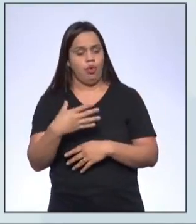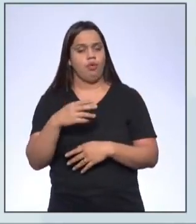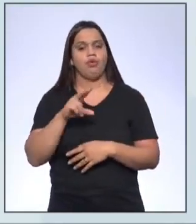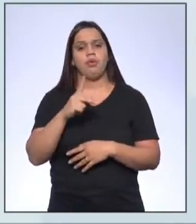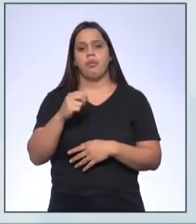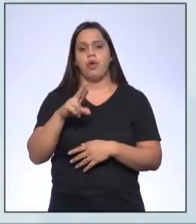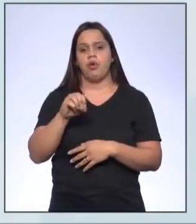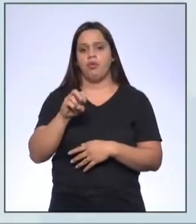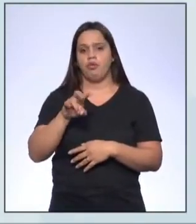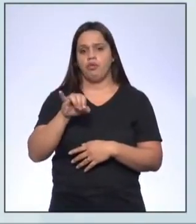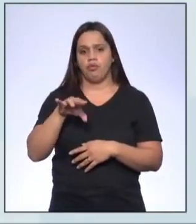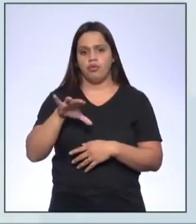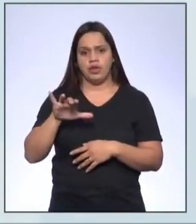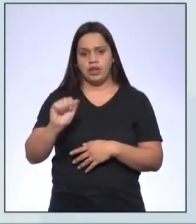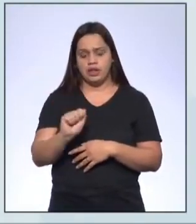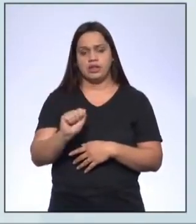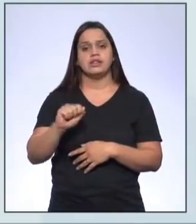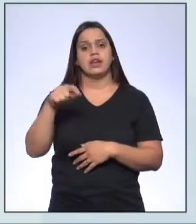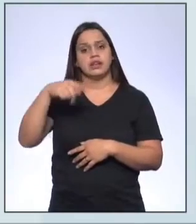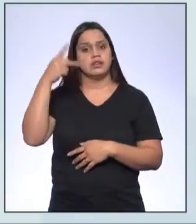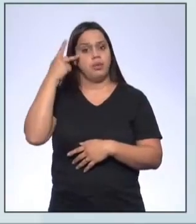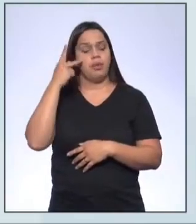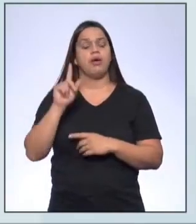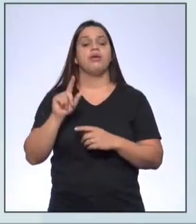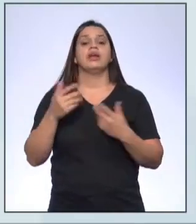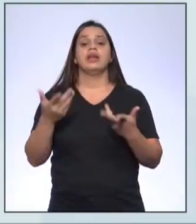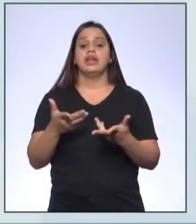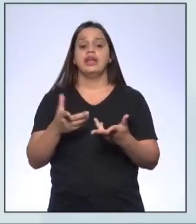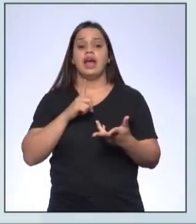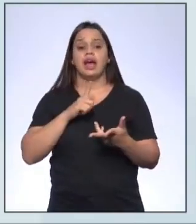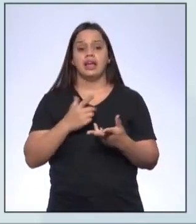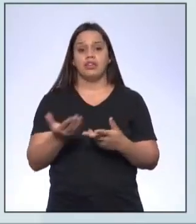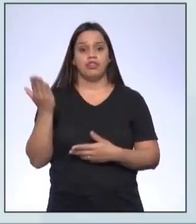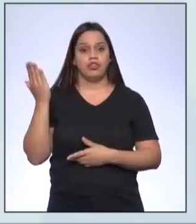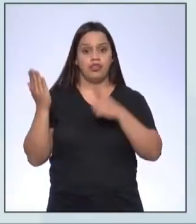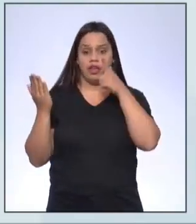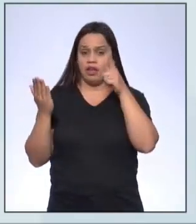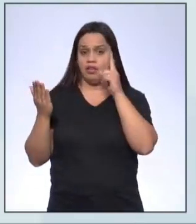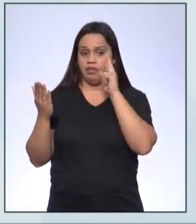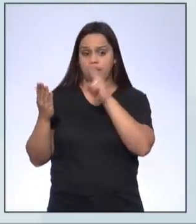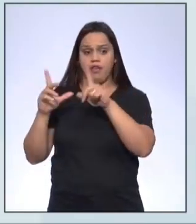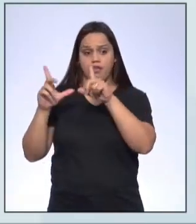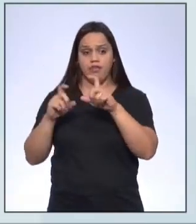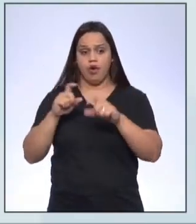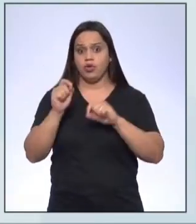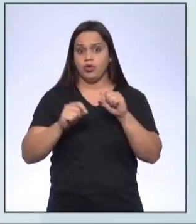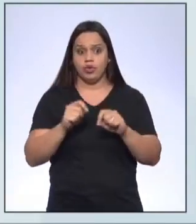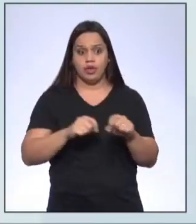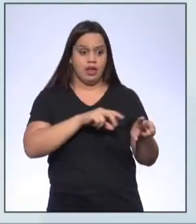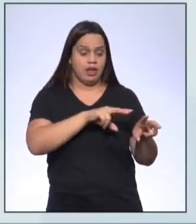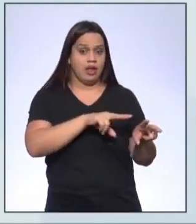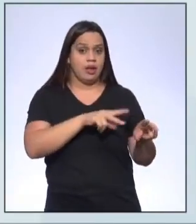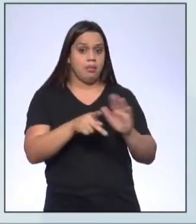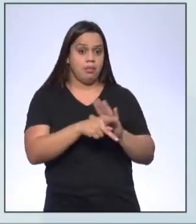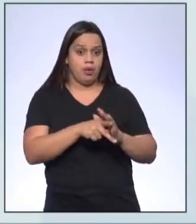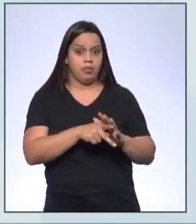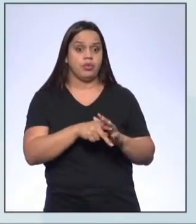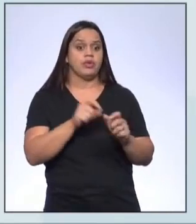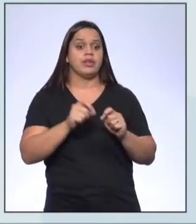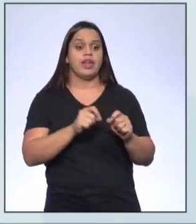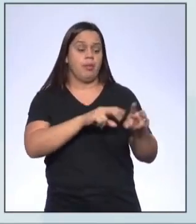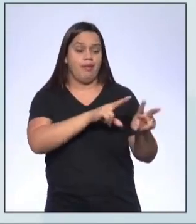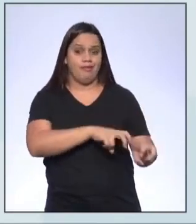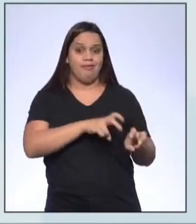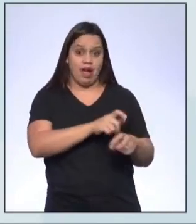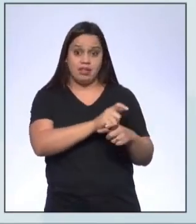fazendas, das centenas de fazendas que nós tínhamos aqui na nossa província. Né, então destaque aí da produção do café. E o